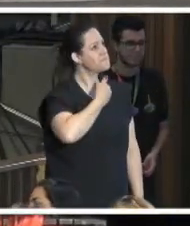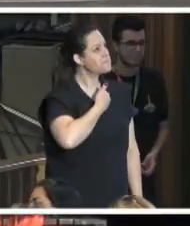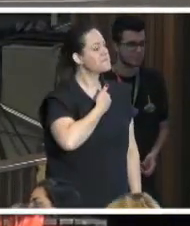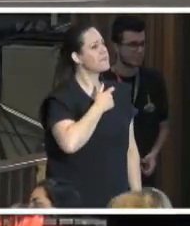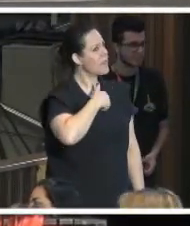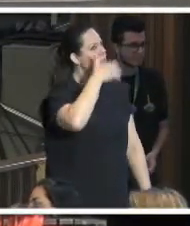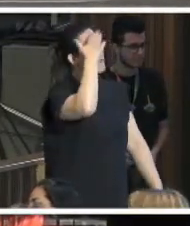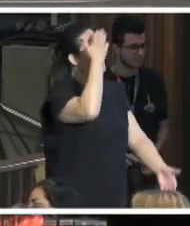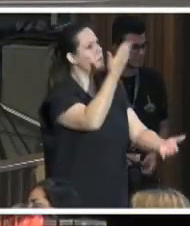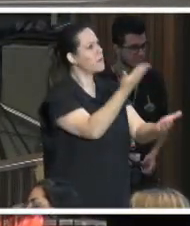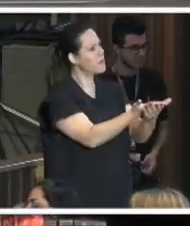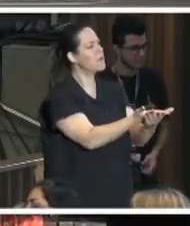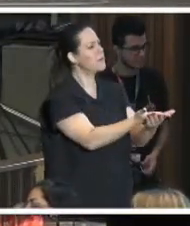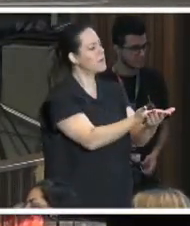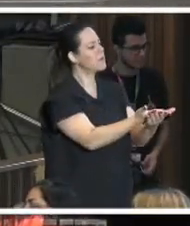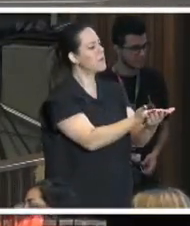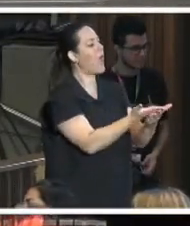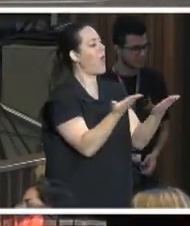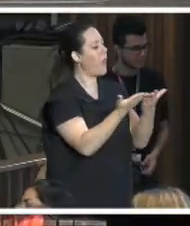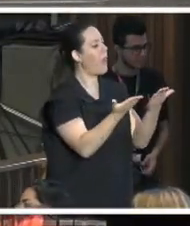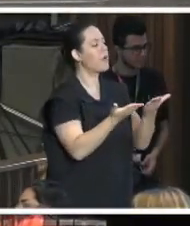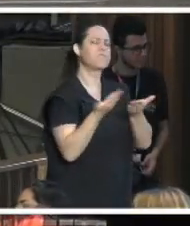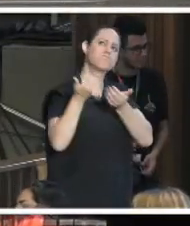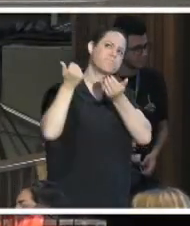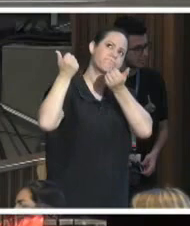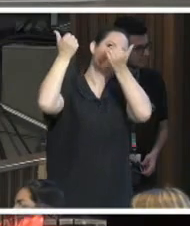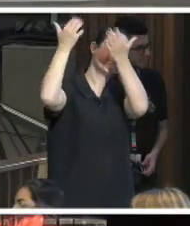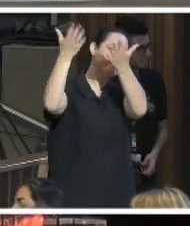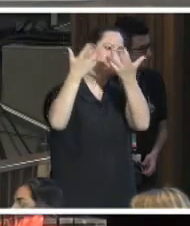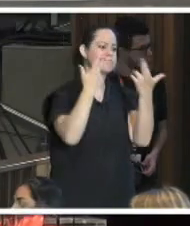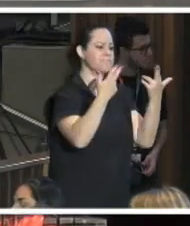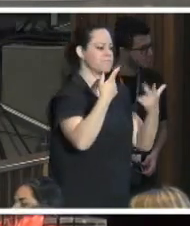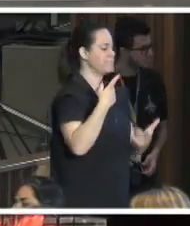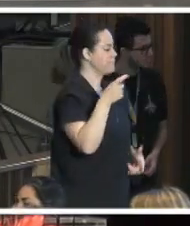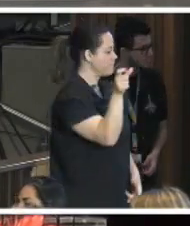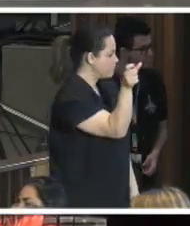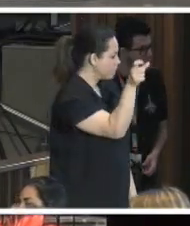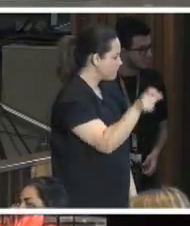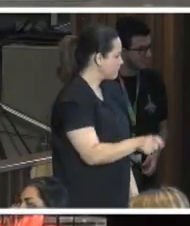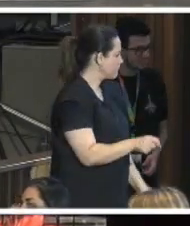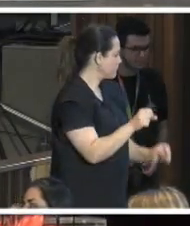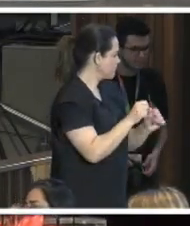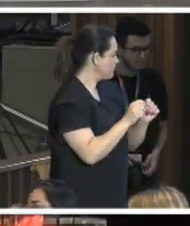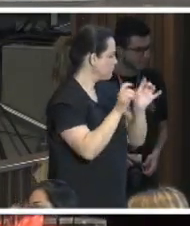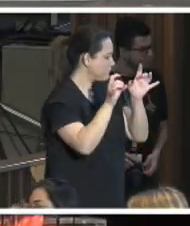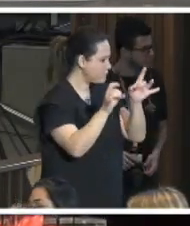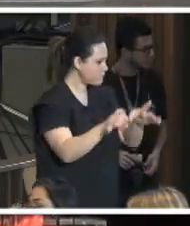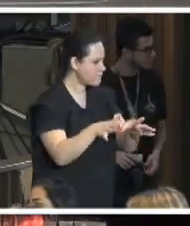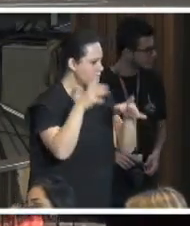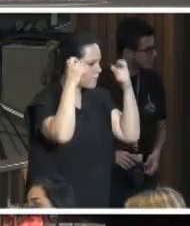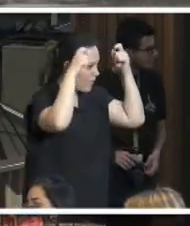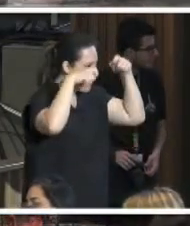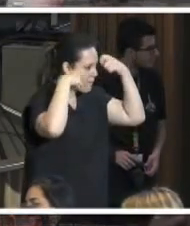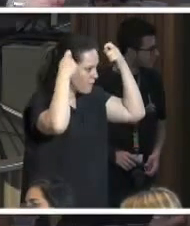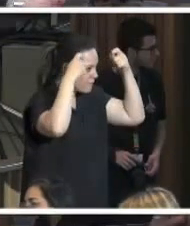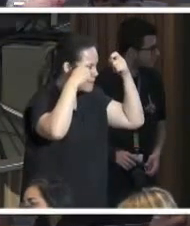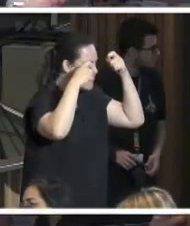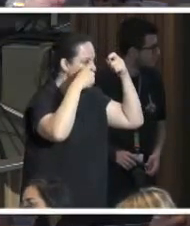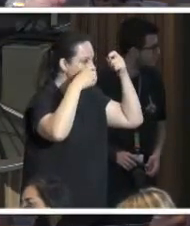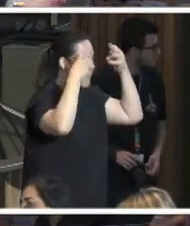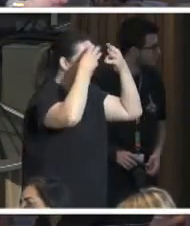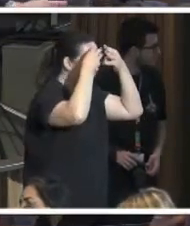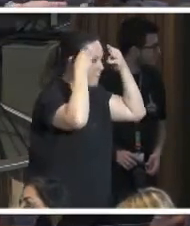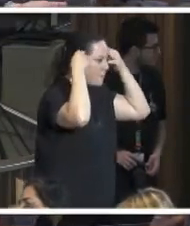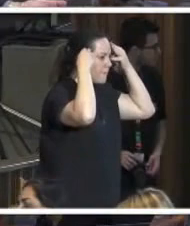criei, e estou deixando, assim como os pastores deixaram as ovelhas, os magos largaram a sua casa